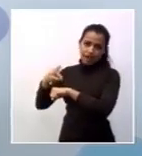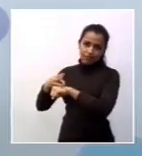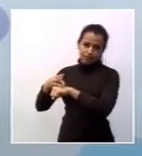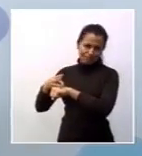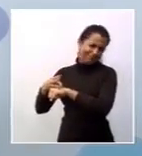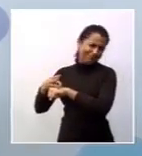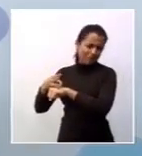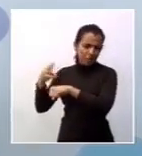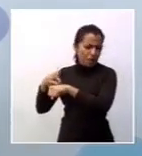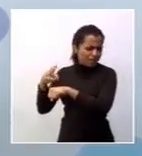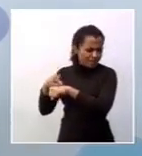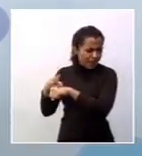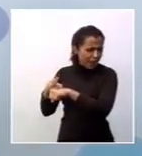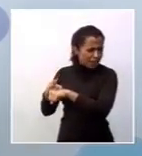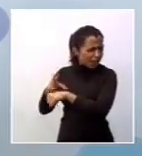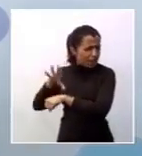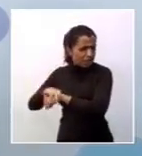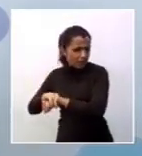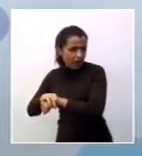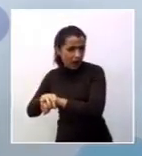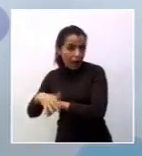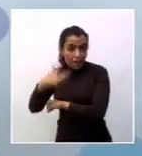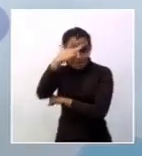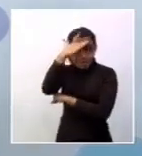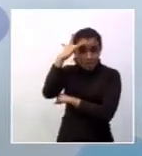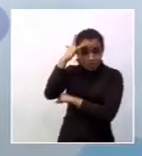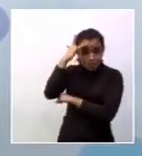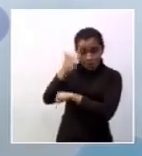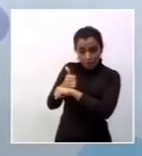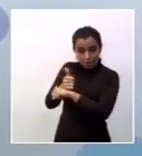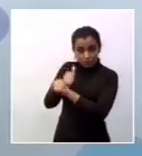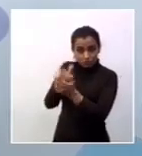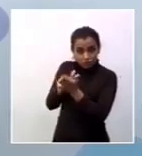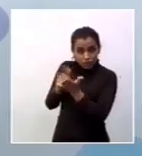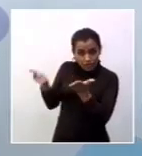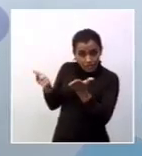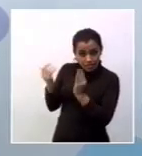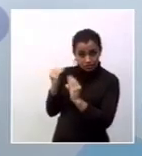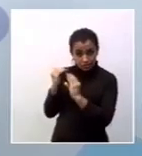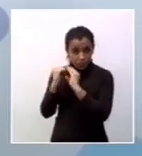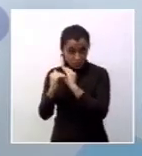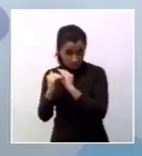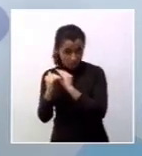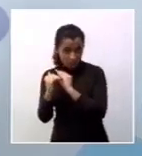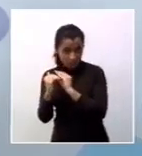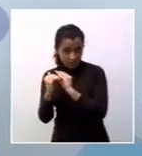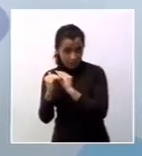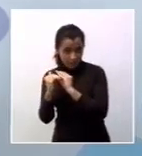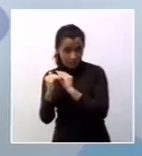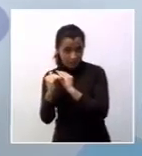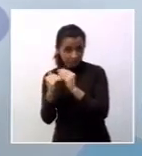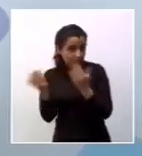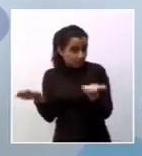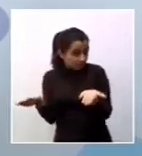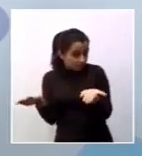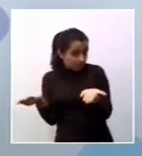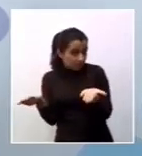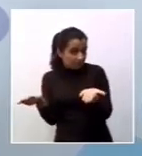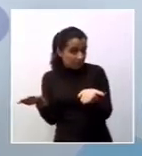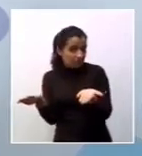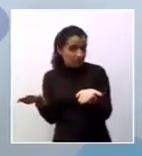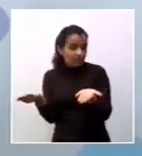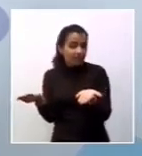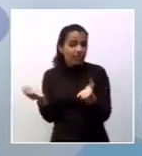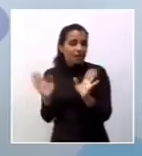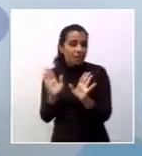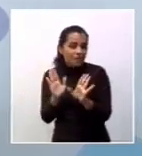a fonte? Né? Como foi um jornalista que te mandou por WhatsApp? Normalmente não. Ah, eu vi uma notícia no Facebook que a menina escreveu um